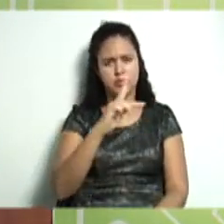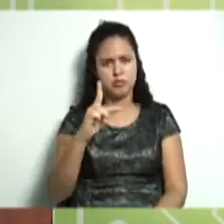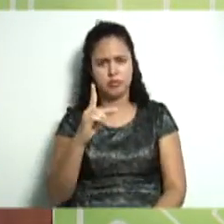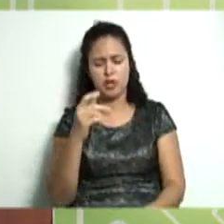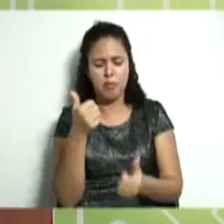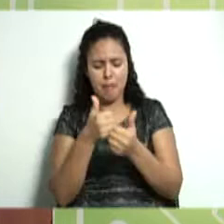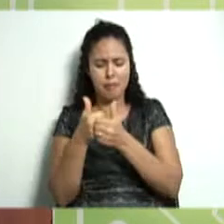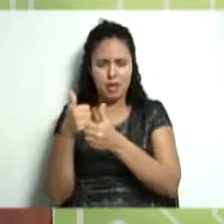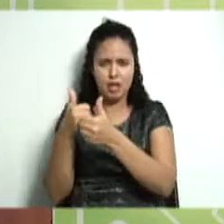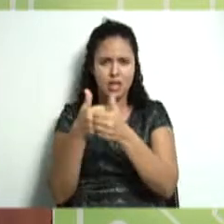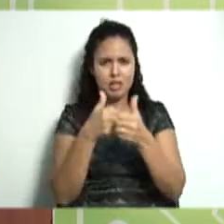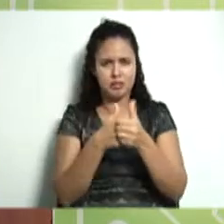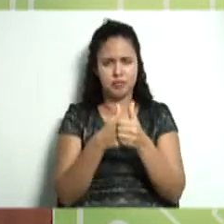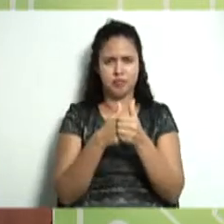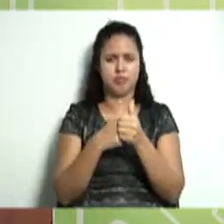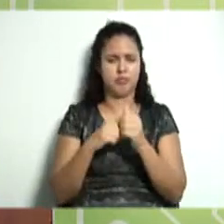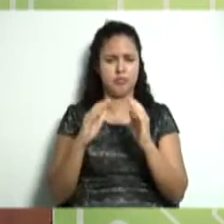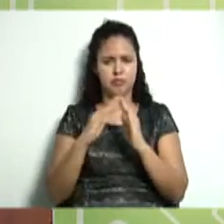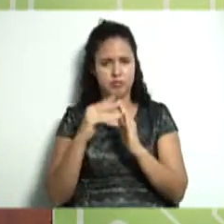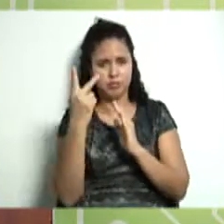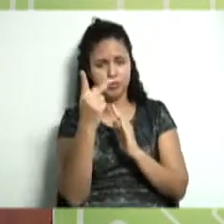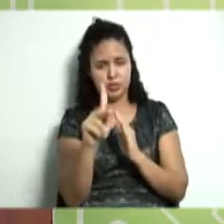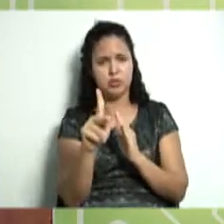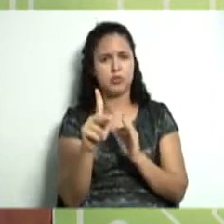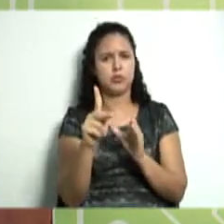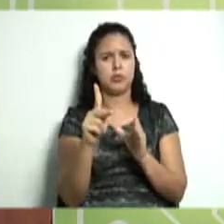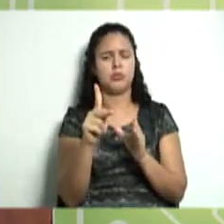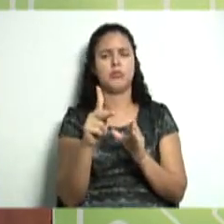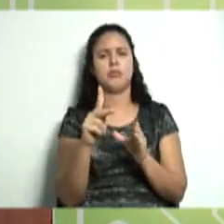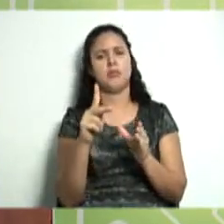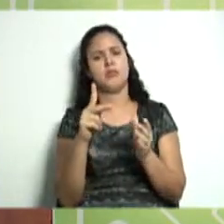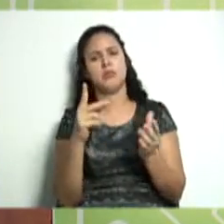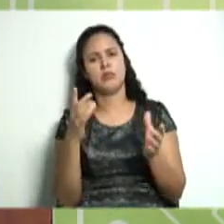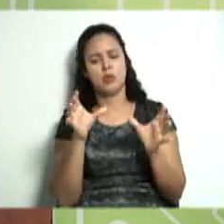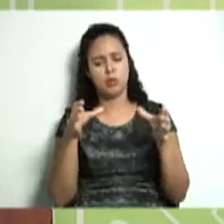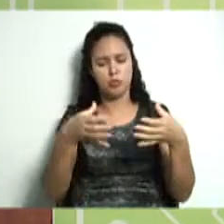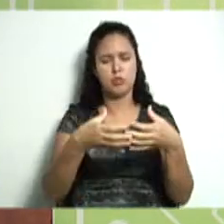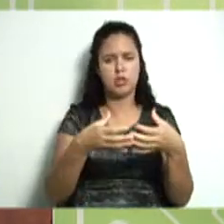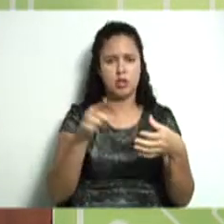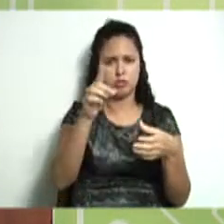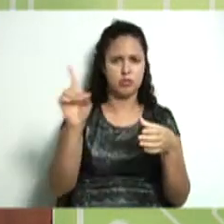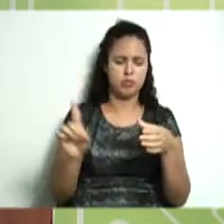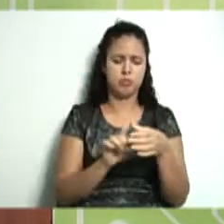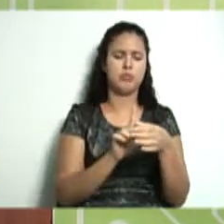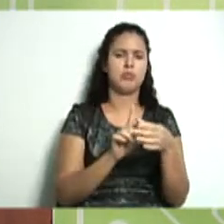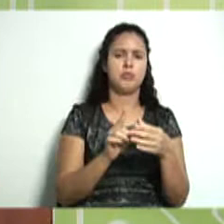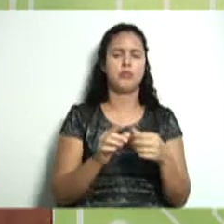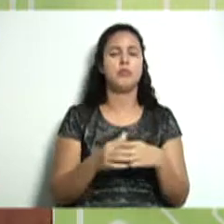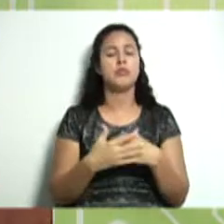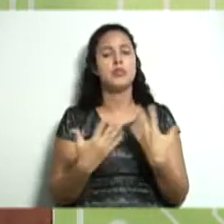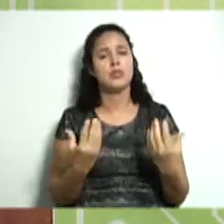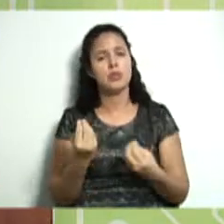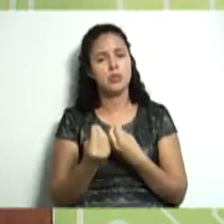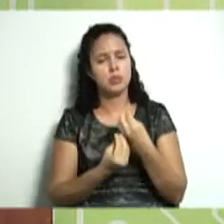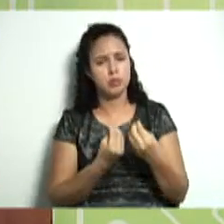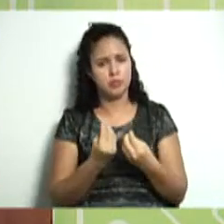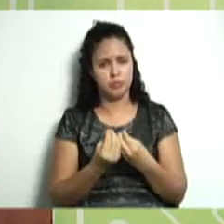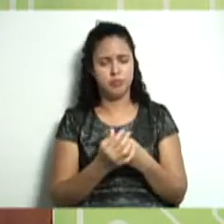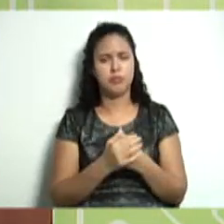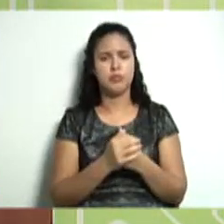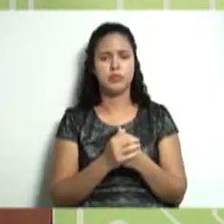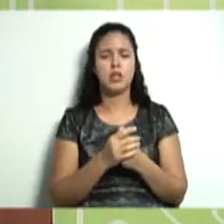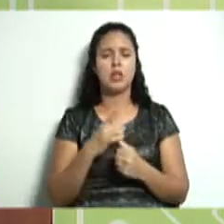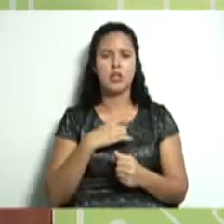que você mora, a região que você mora, lembra, a comunidade que você mora. Quais possibilidades de cooperativas? E lá